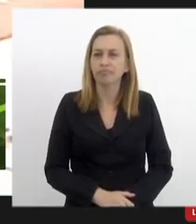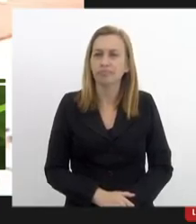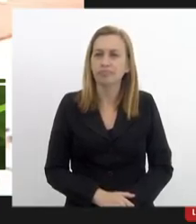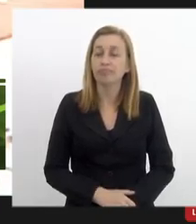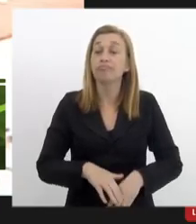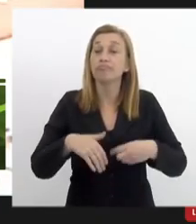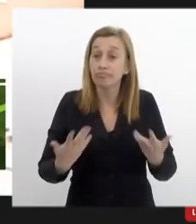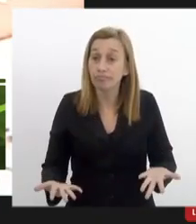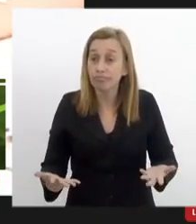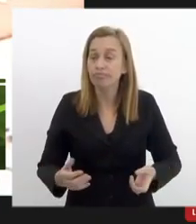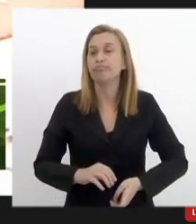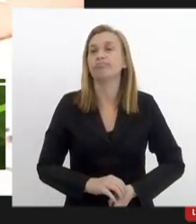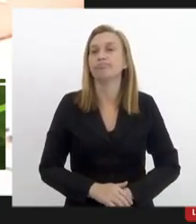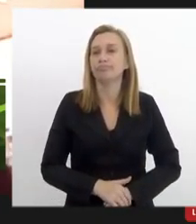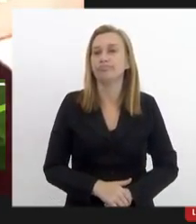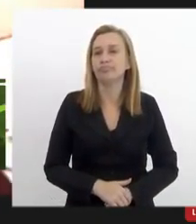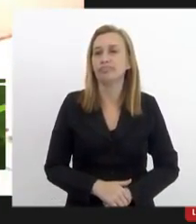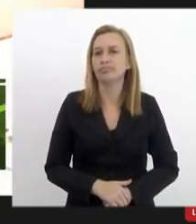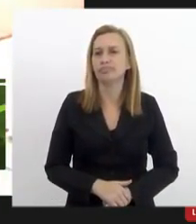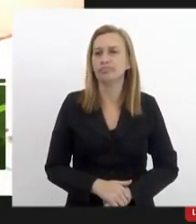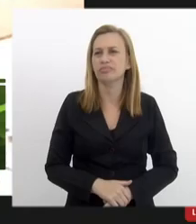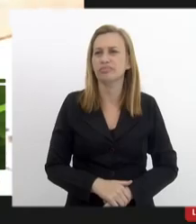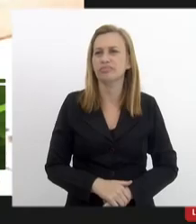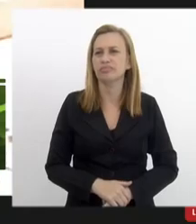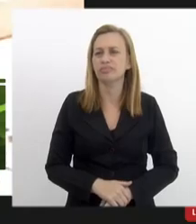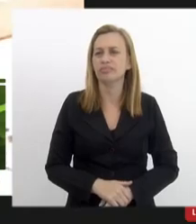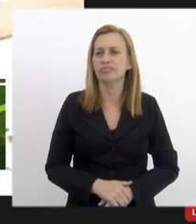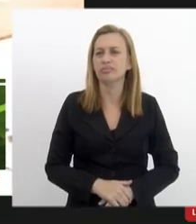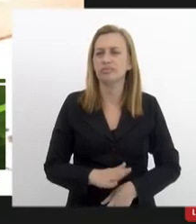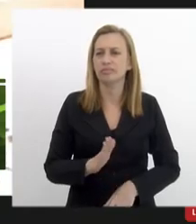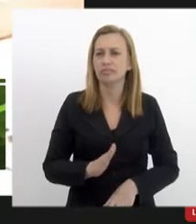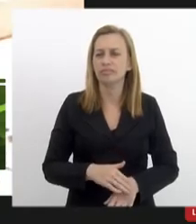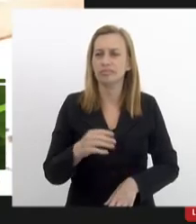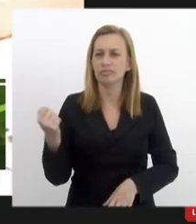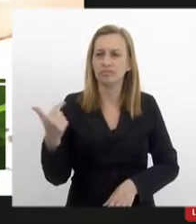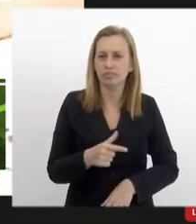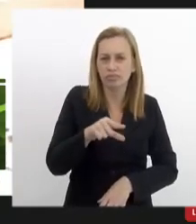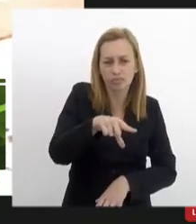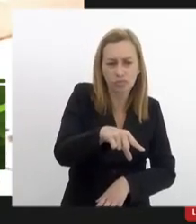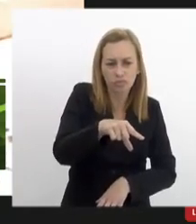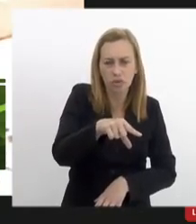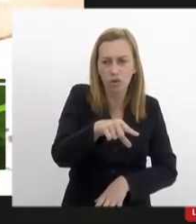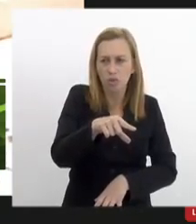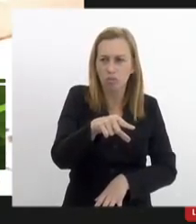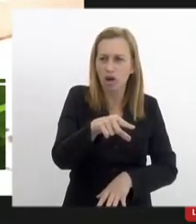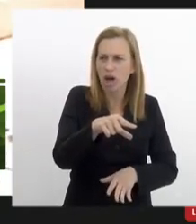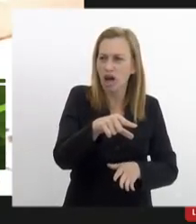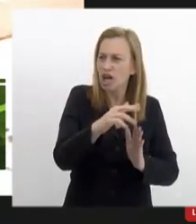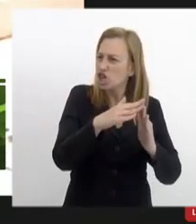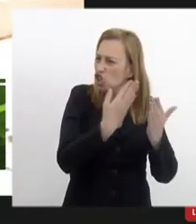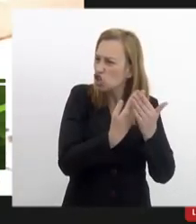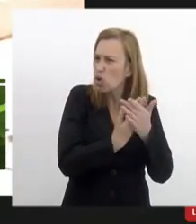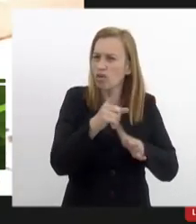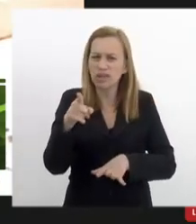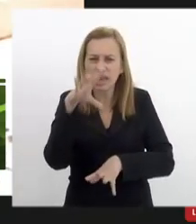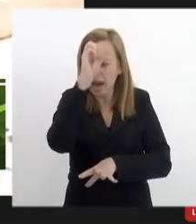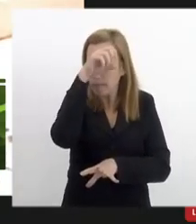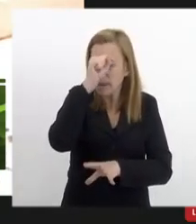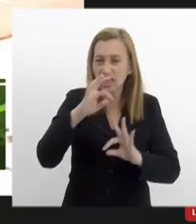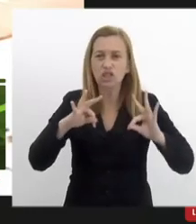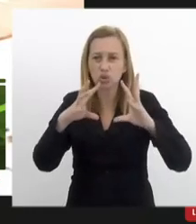Então, que vai além de uma escola, ali você aprende tudo que um